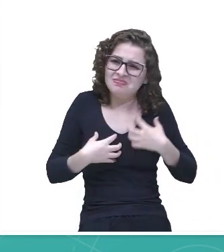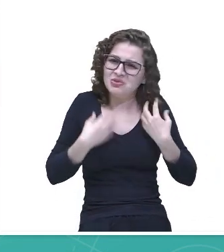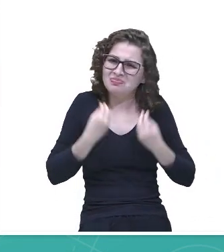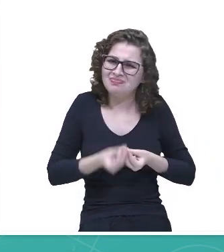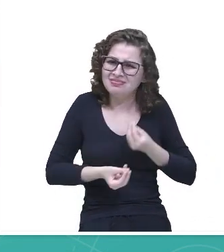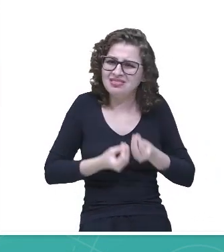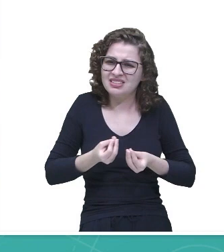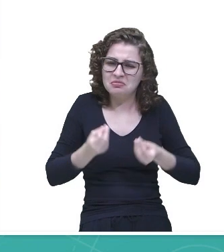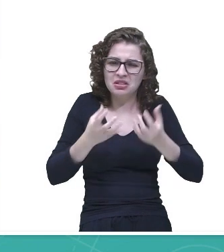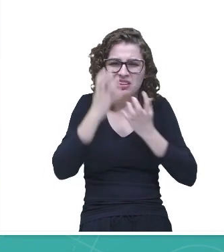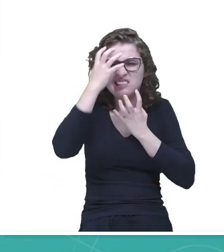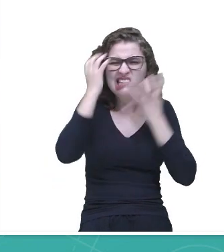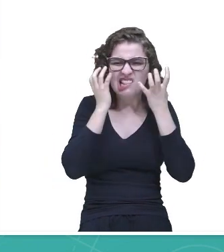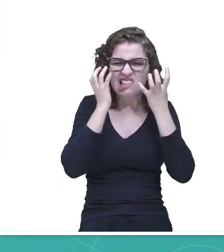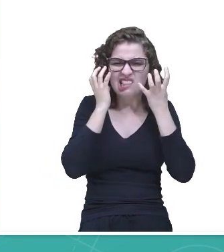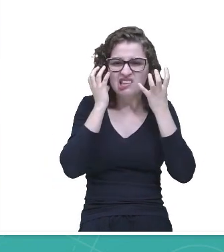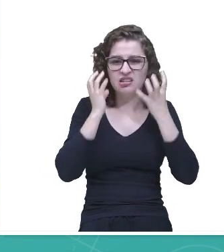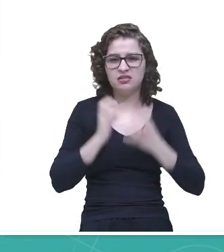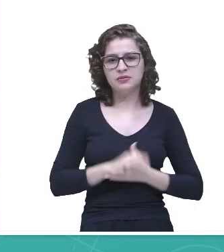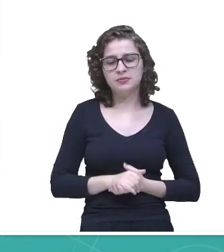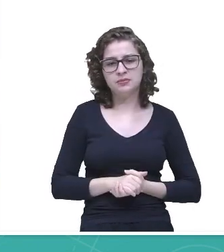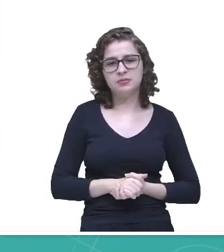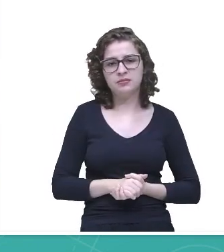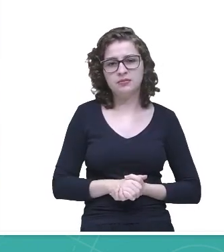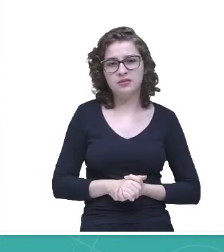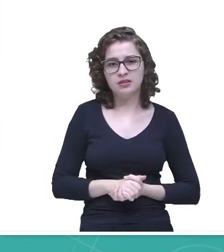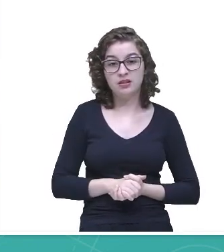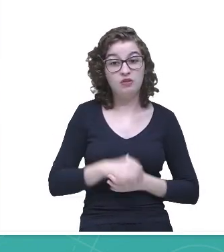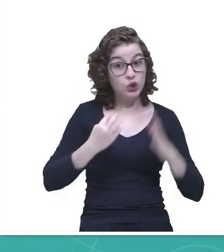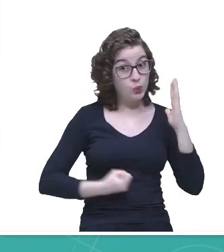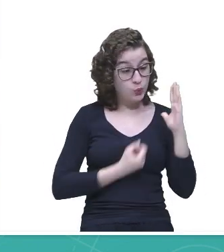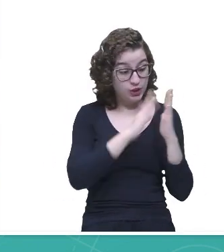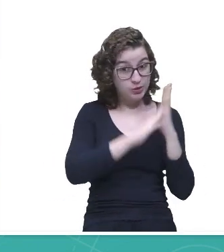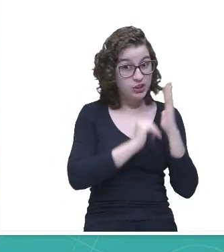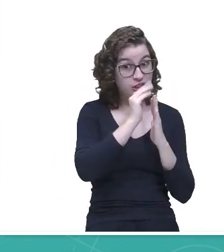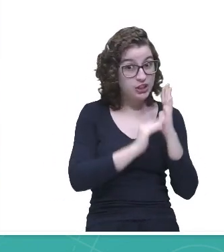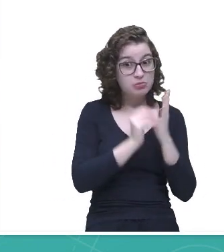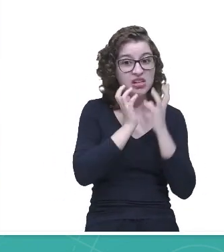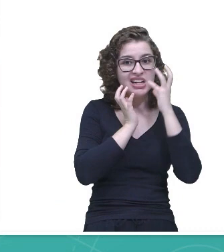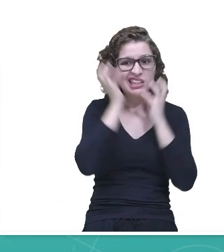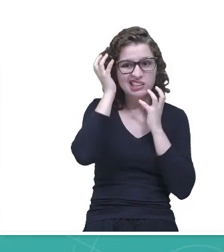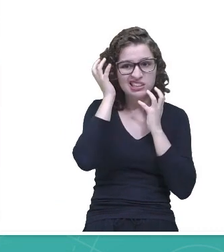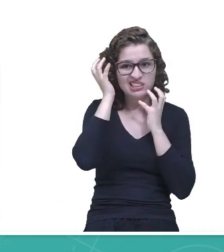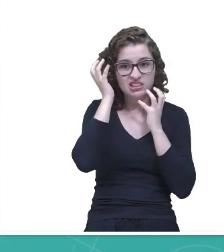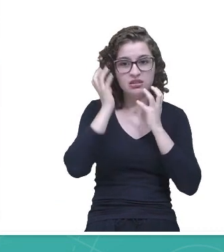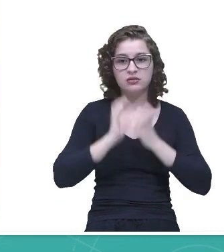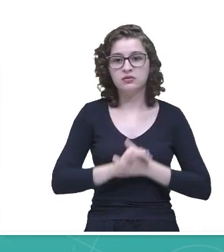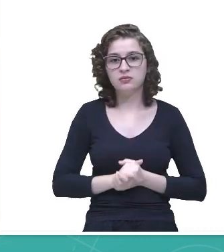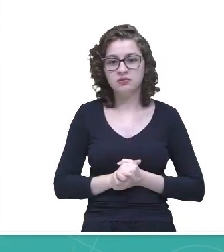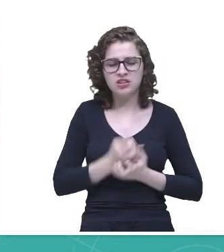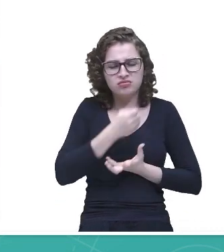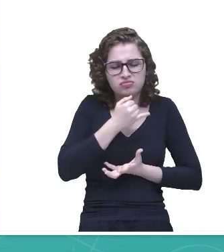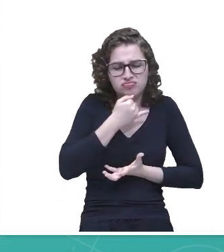vai deformar a figura humana. Foram os expressionistas. Expressionista trabalha a melancolia,